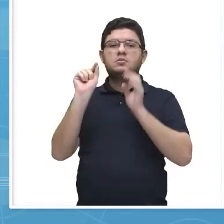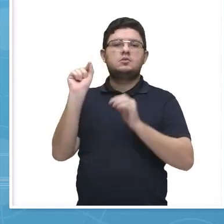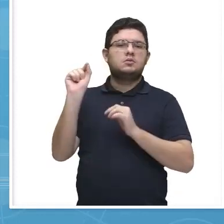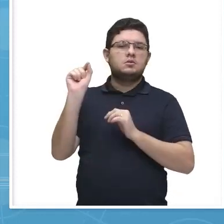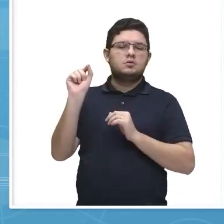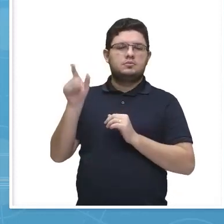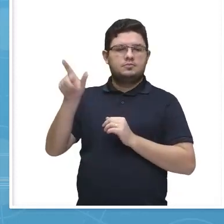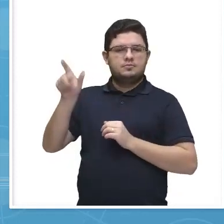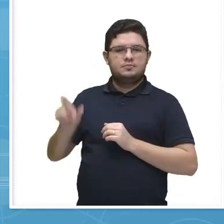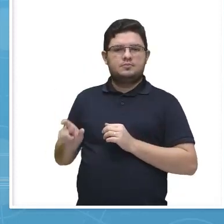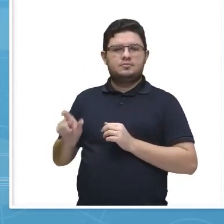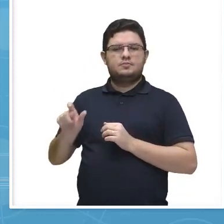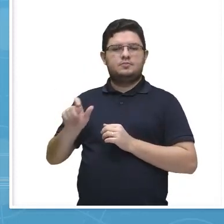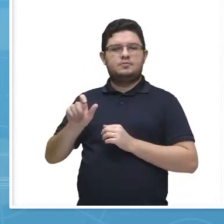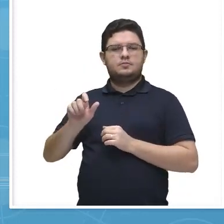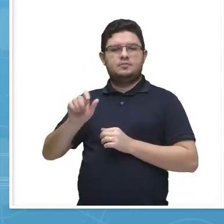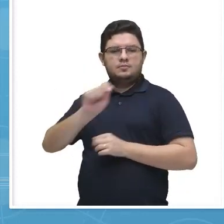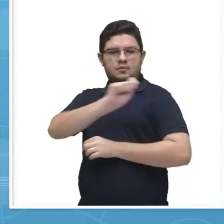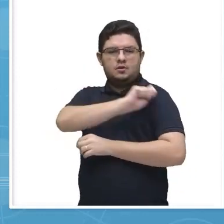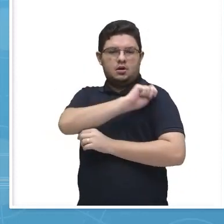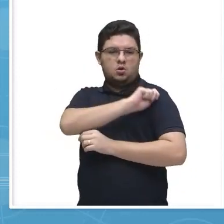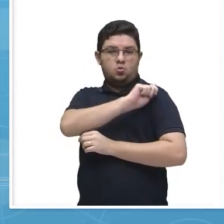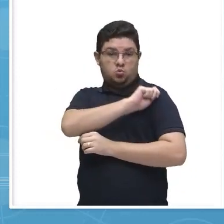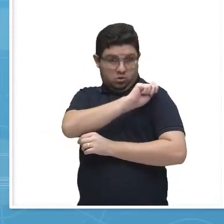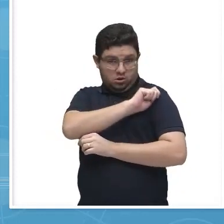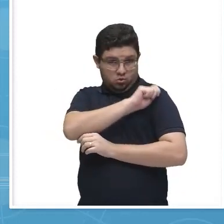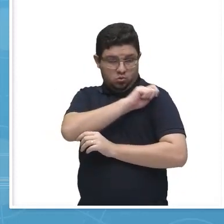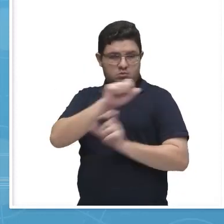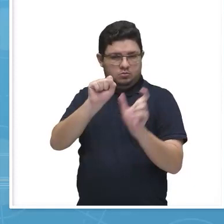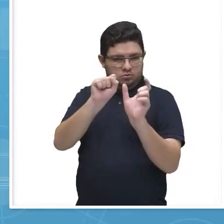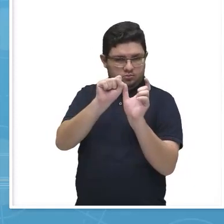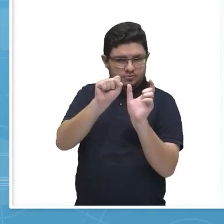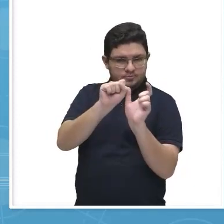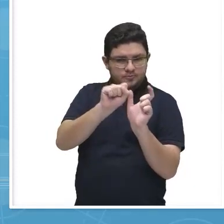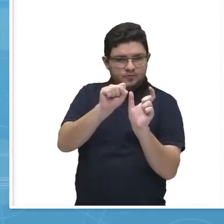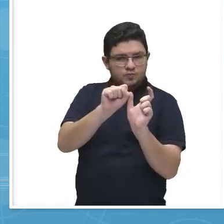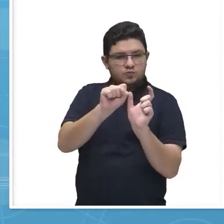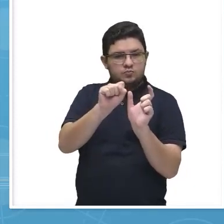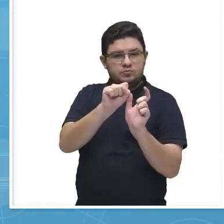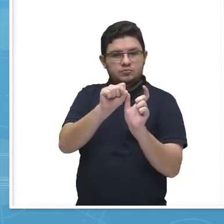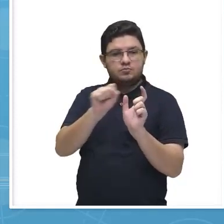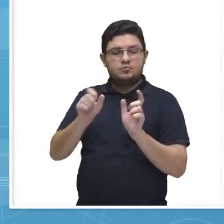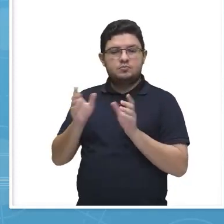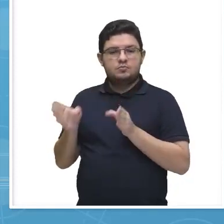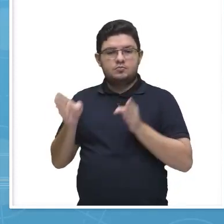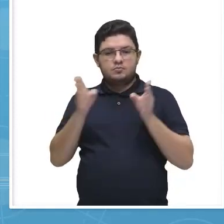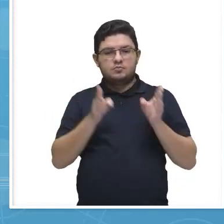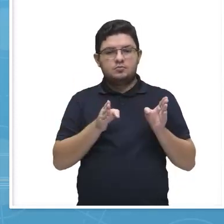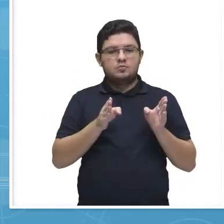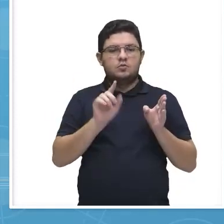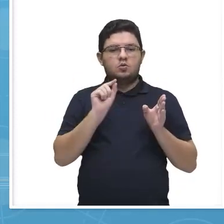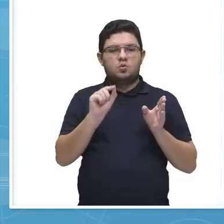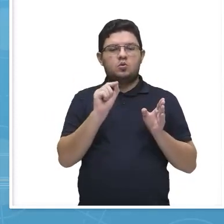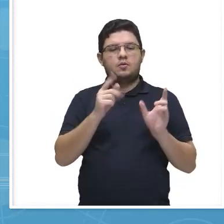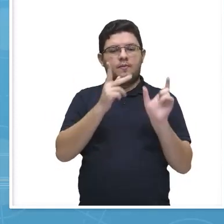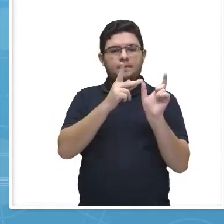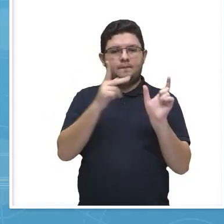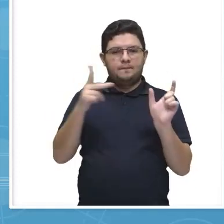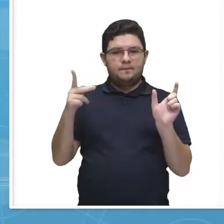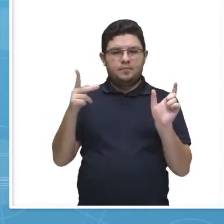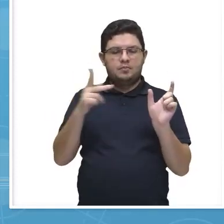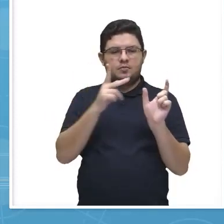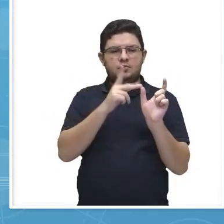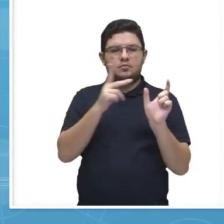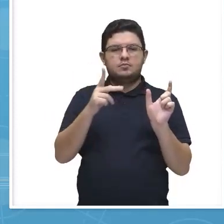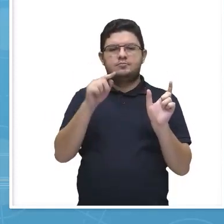O aluno. Então, o aluno é o meu sujeito. Tudo isto aqui é o predicado. Você lembra?